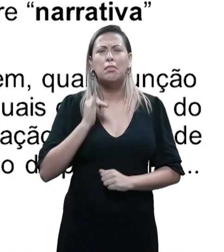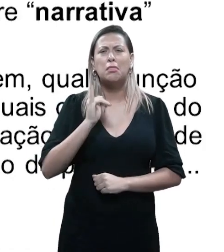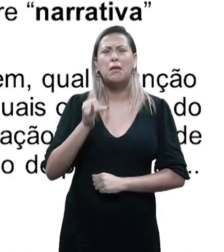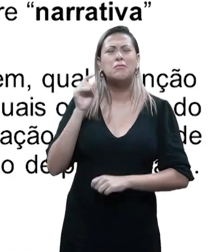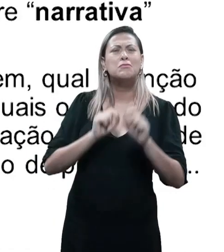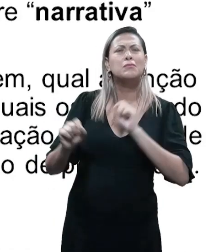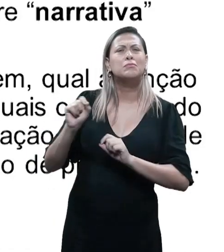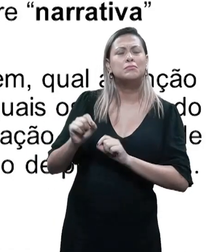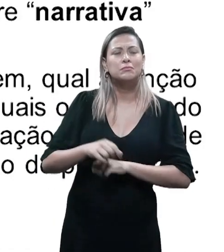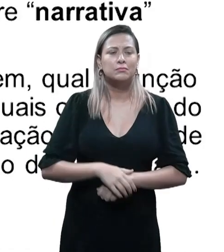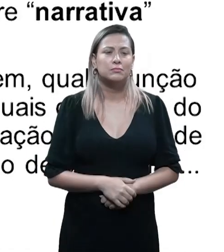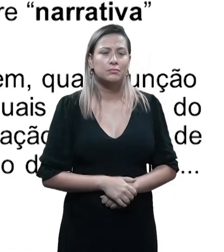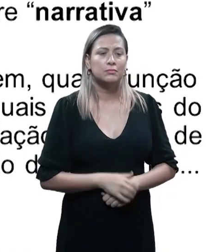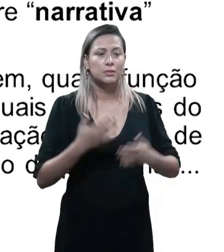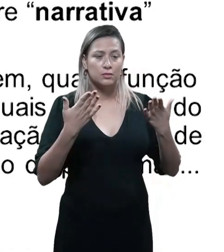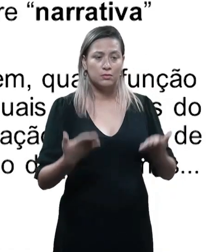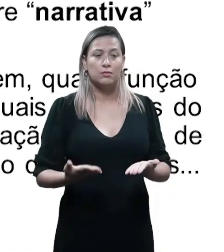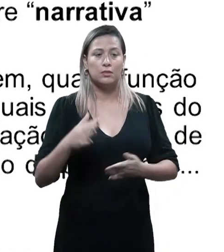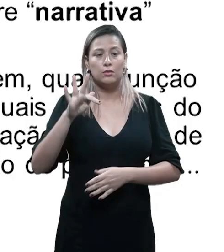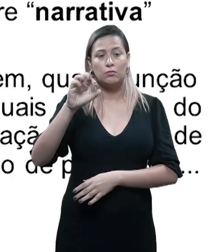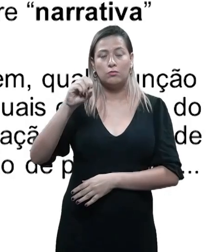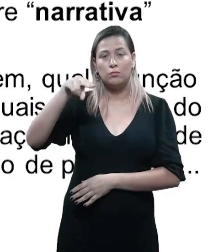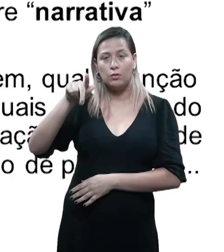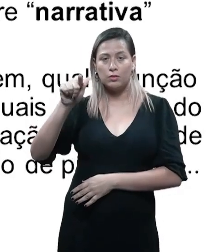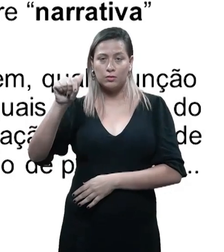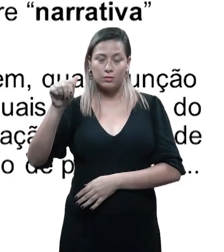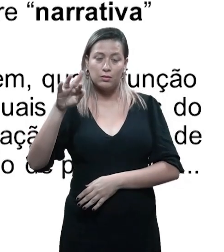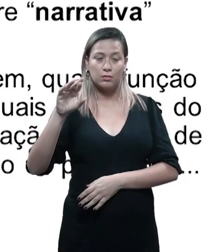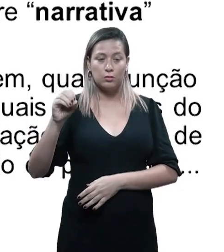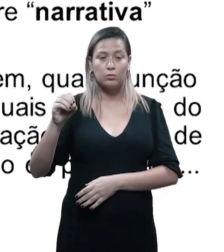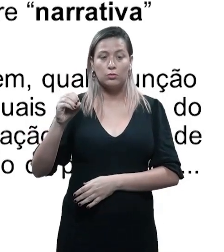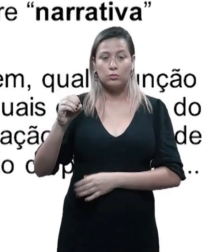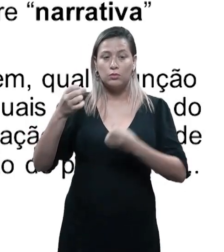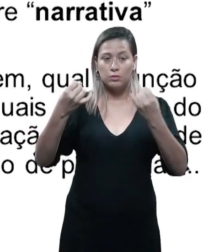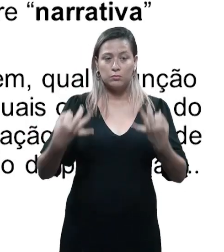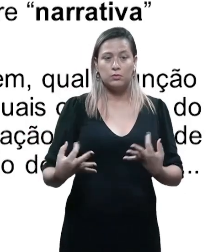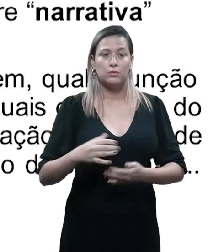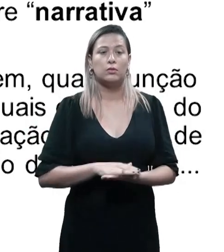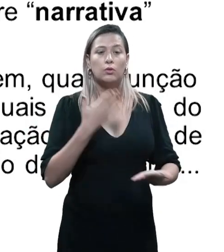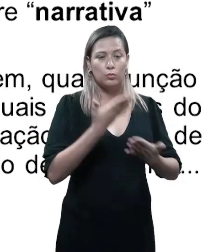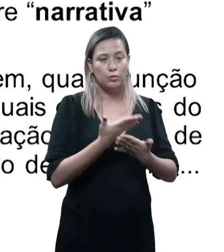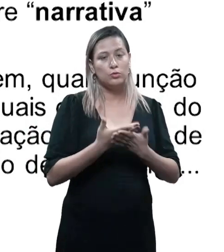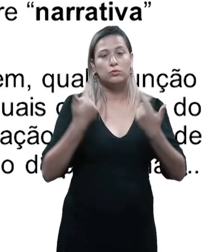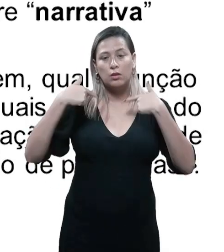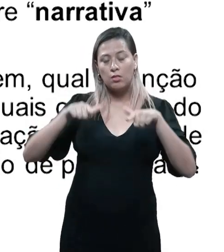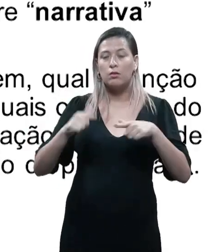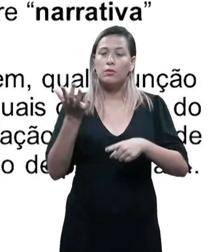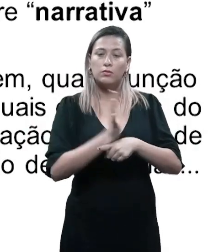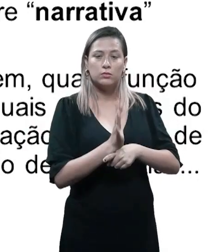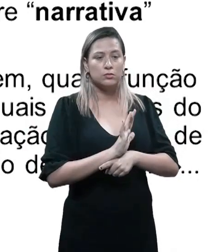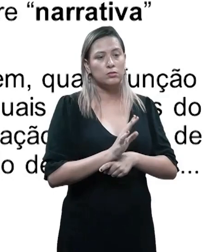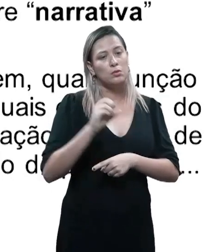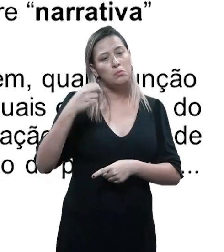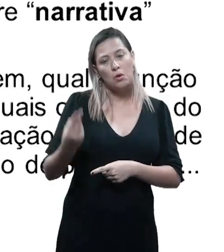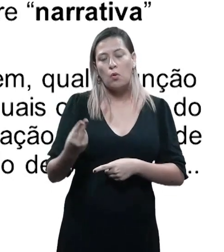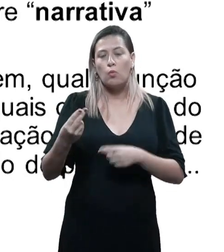narrativa? Aqui eu cito o Fungaro, que diz o seguinte: todos os estudos sobre linguagem cinematográfica e